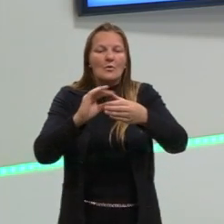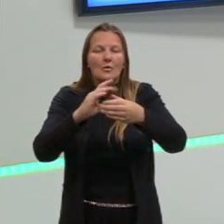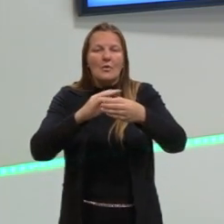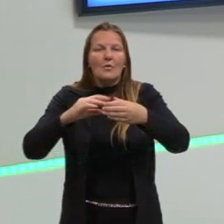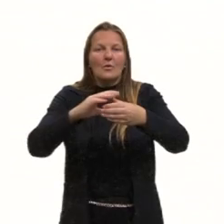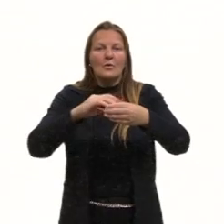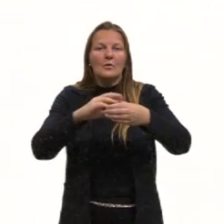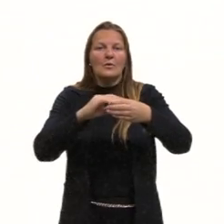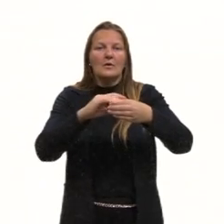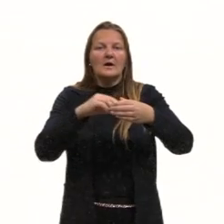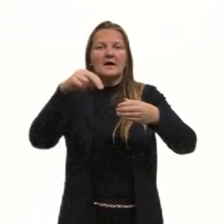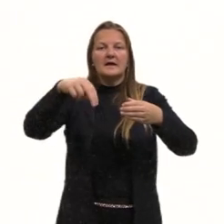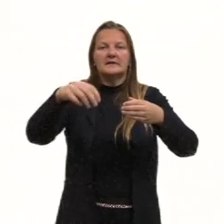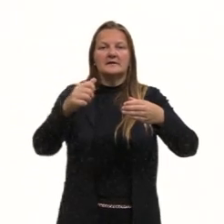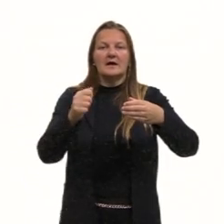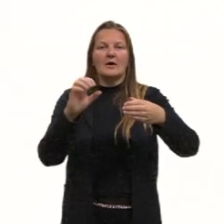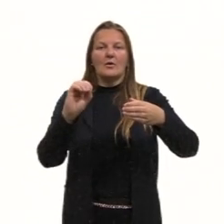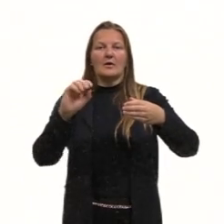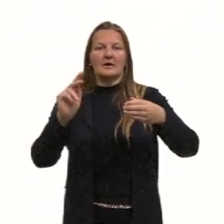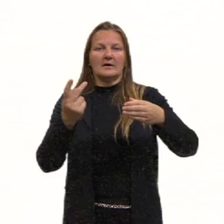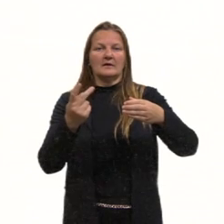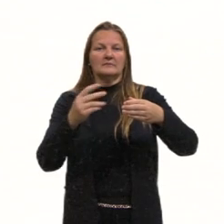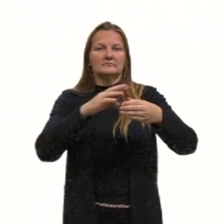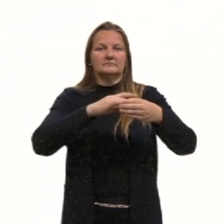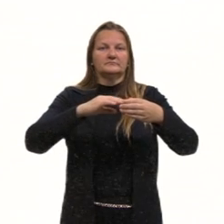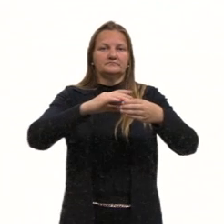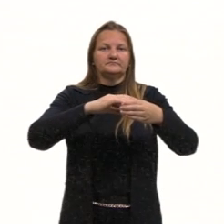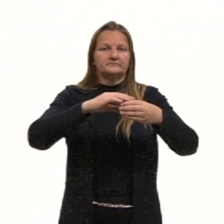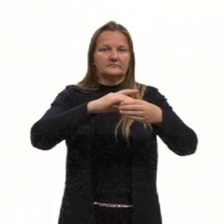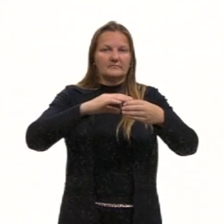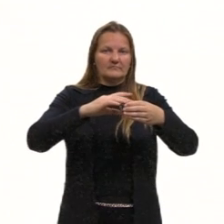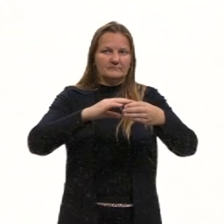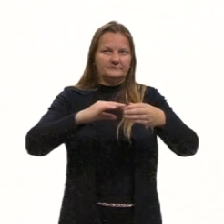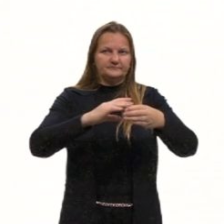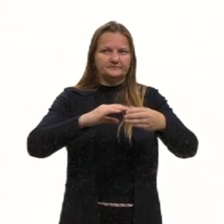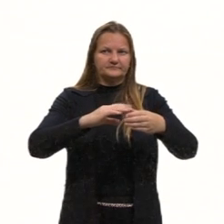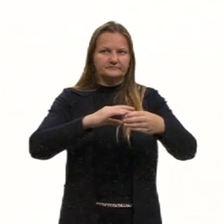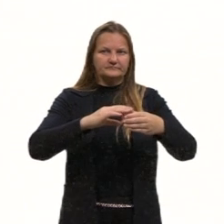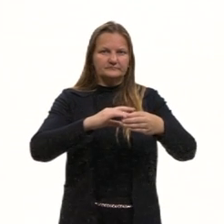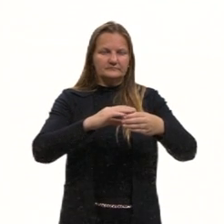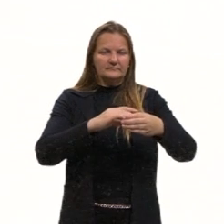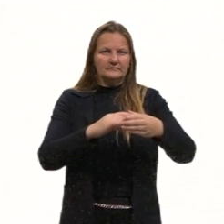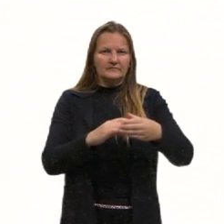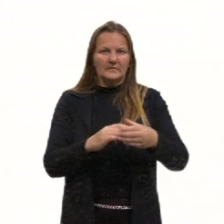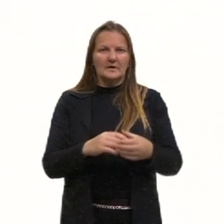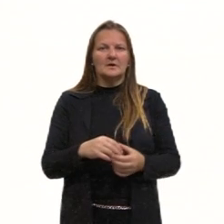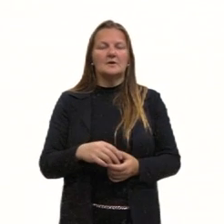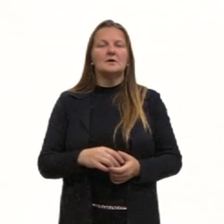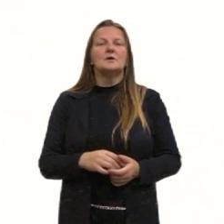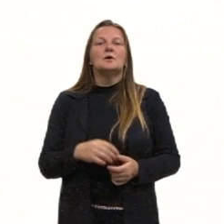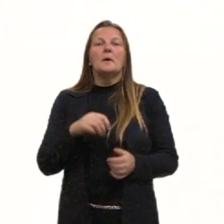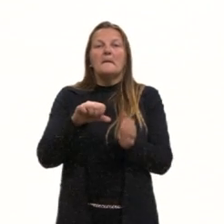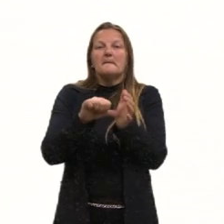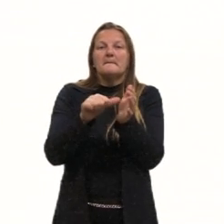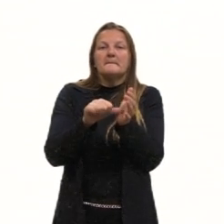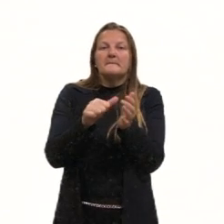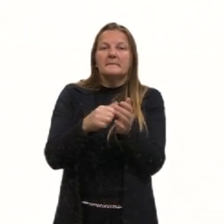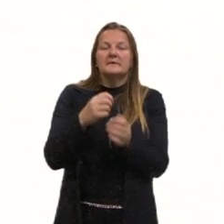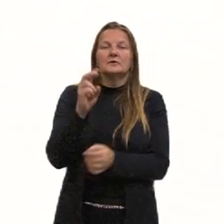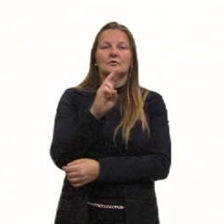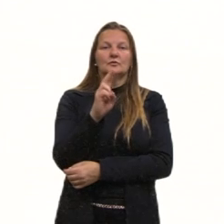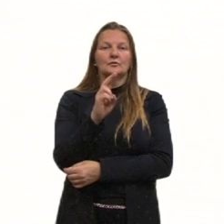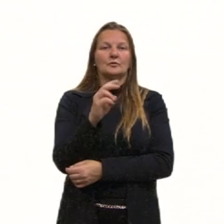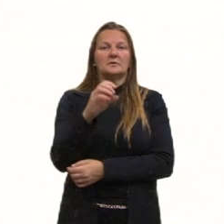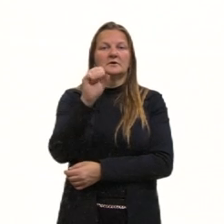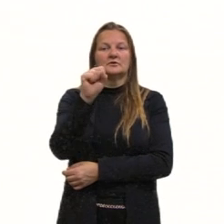o naoh como eu falei ó na mesma no mesmo ano ele aconteceu duas vezes né primeiro com o nome dele